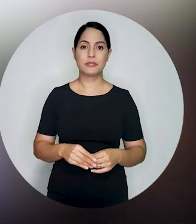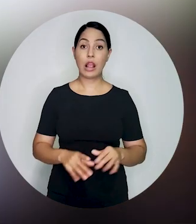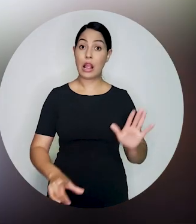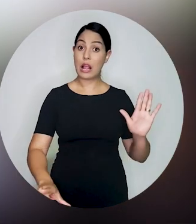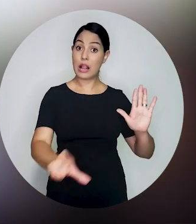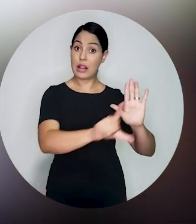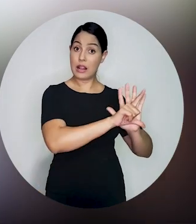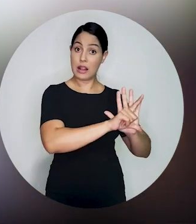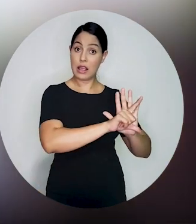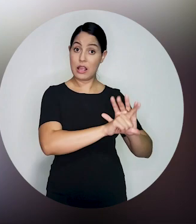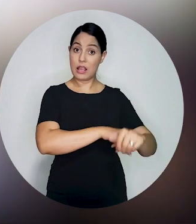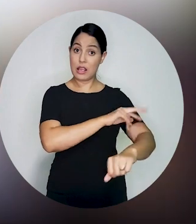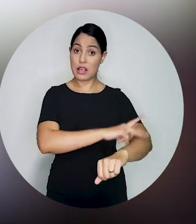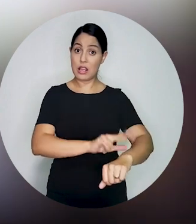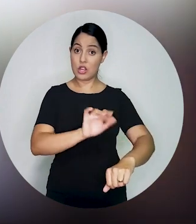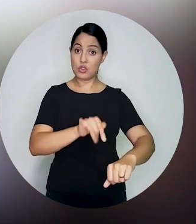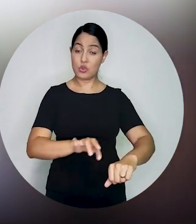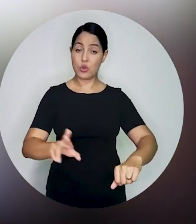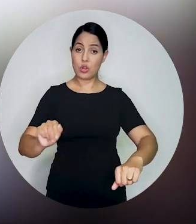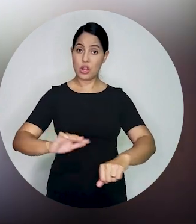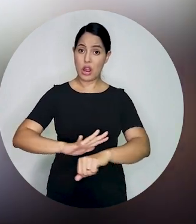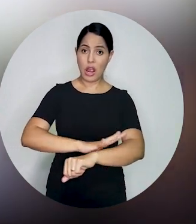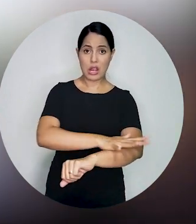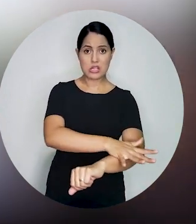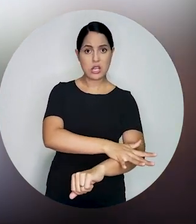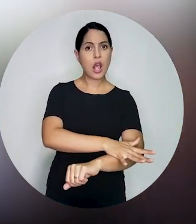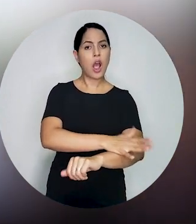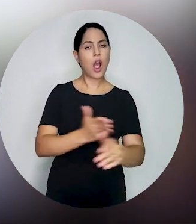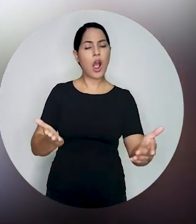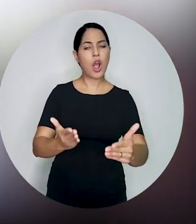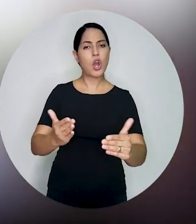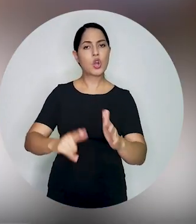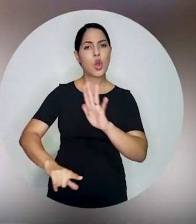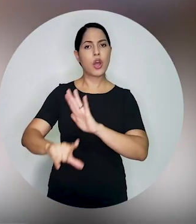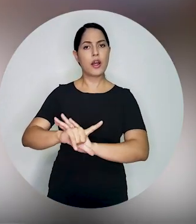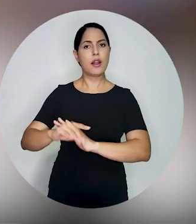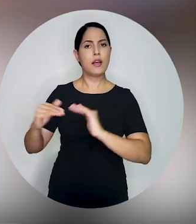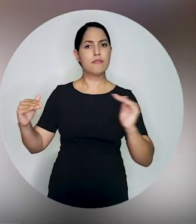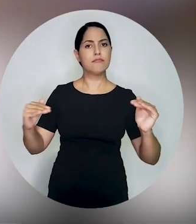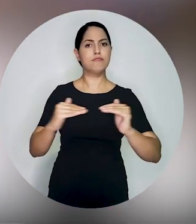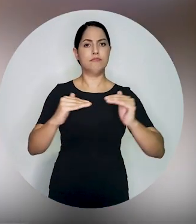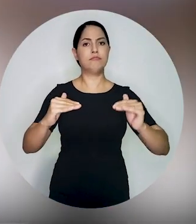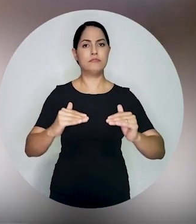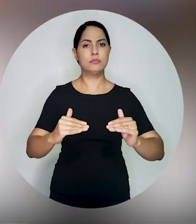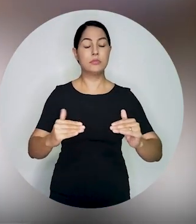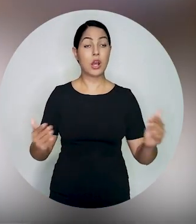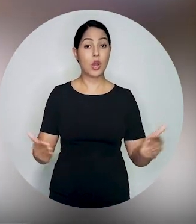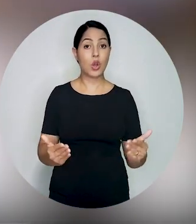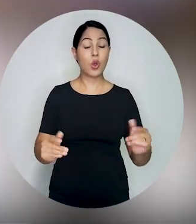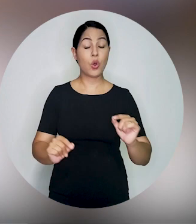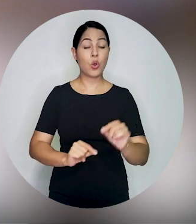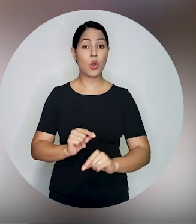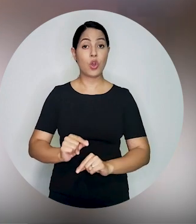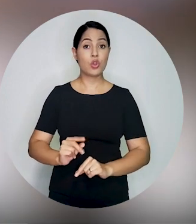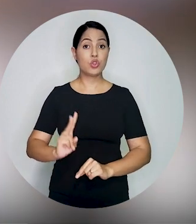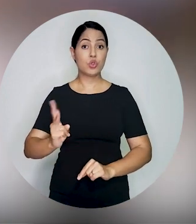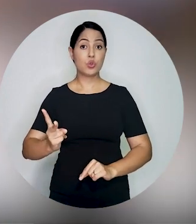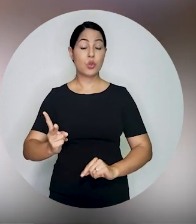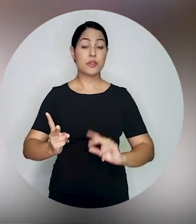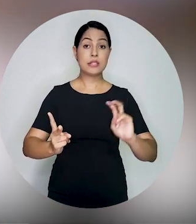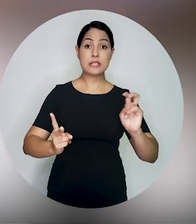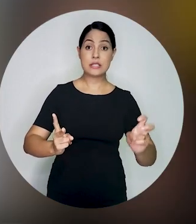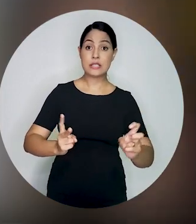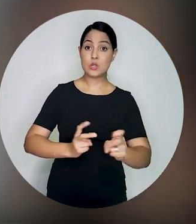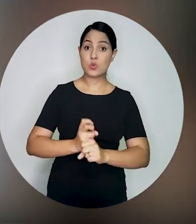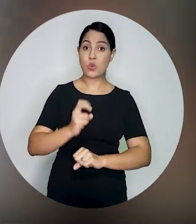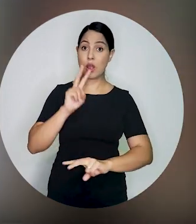Foi sancionada a lei que equipara injúria racial ao racismo, que agora pode ser punida com 2 a 5 anos de